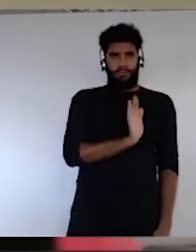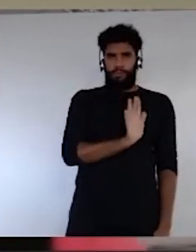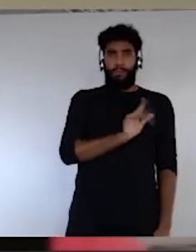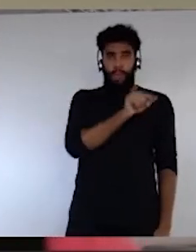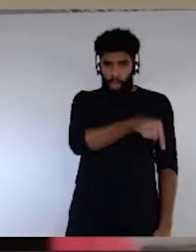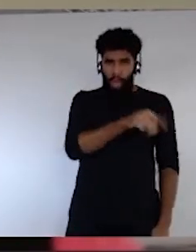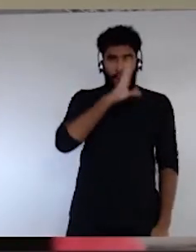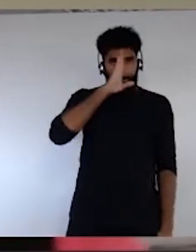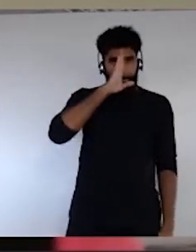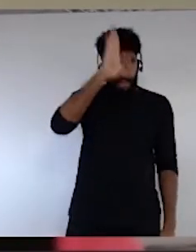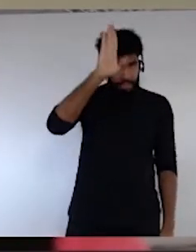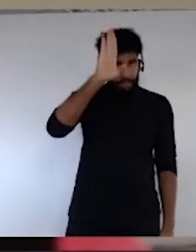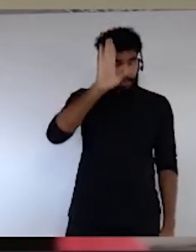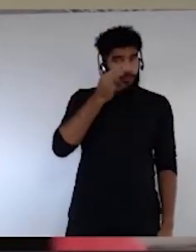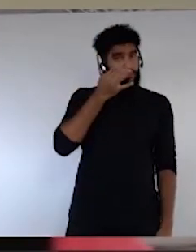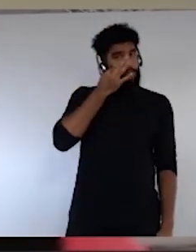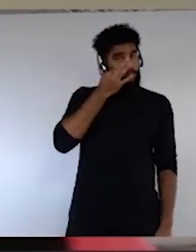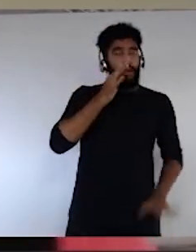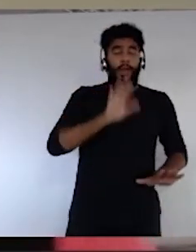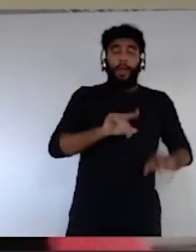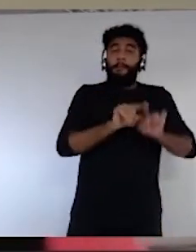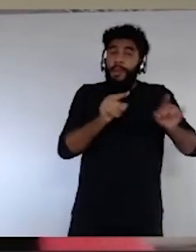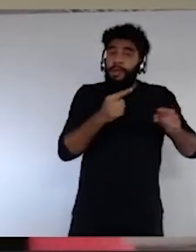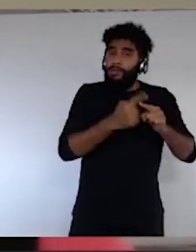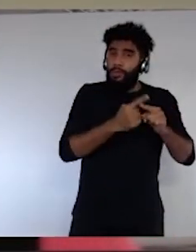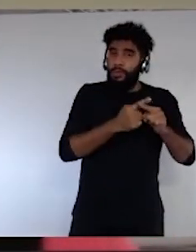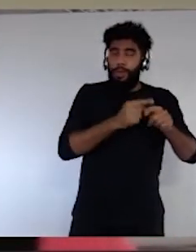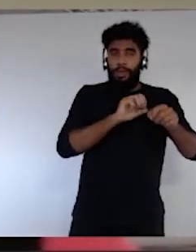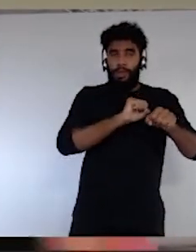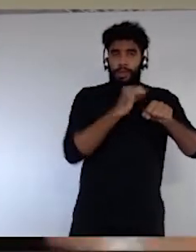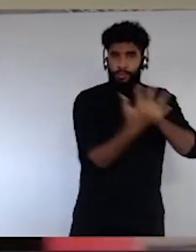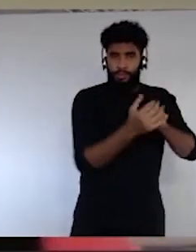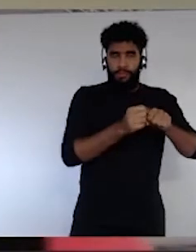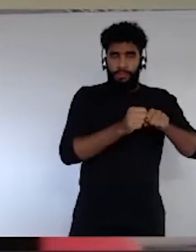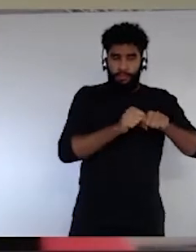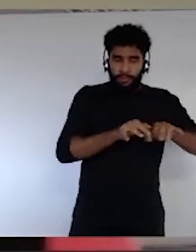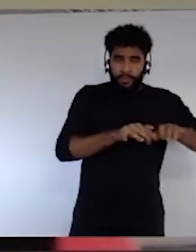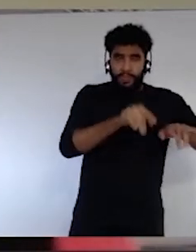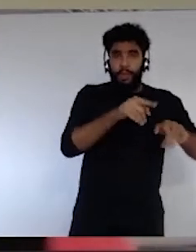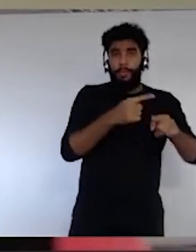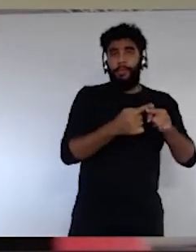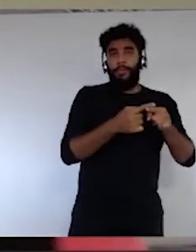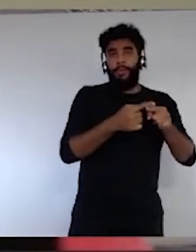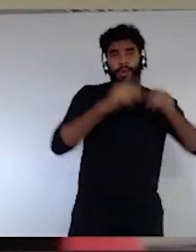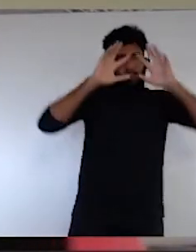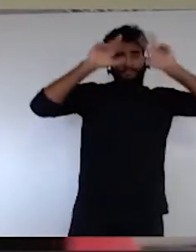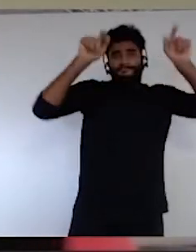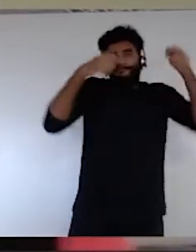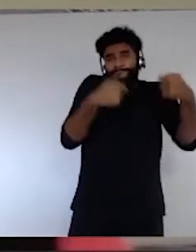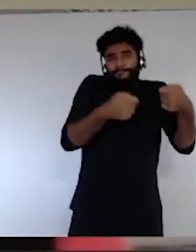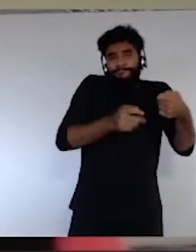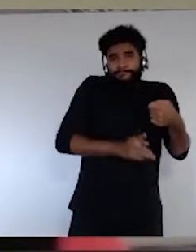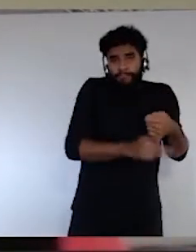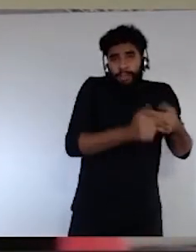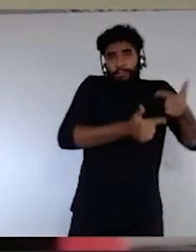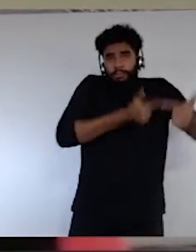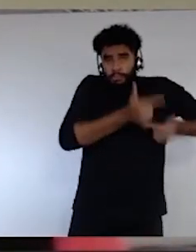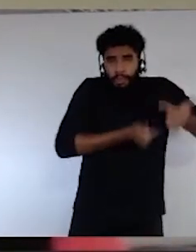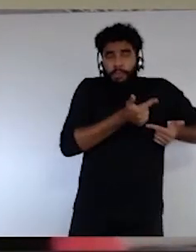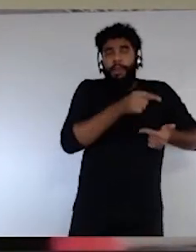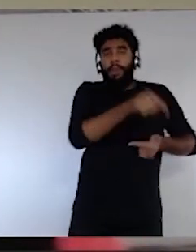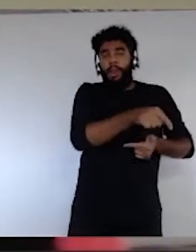presencial, mas, em face da pandemia, para o tribunal continuar os trabalhos, esse julgamento tem